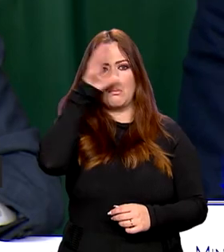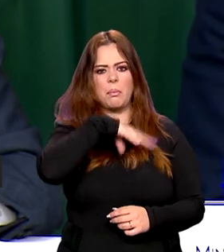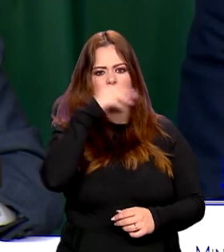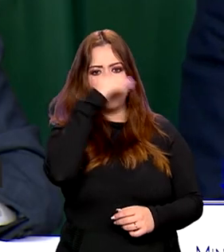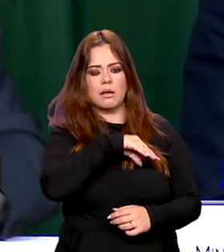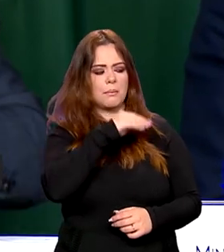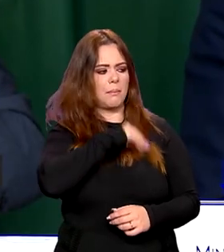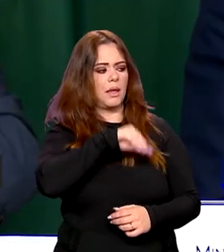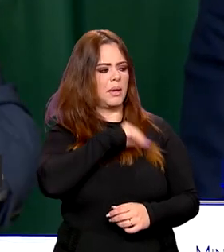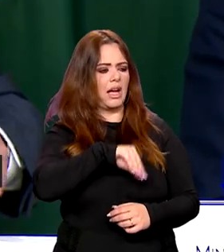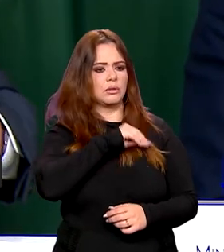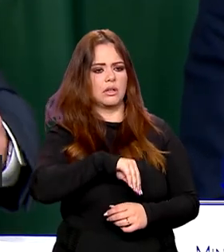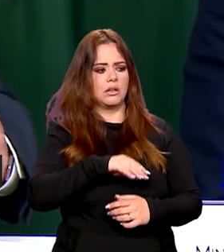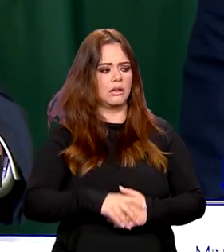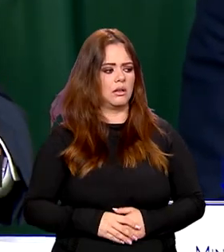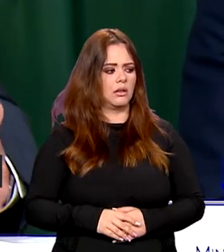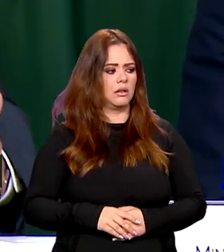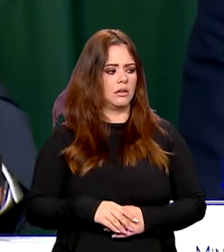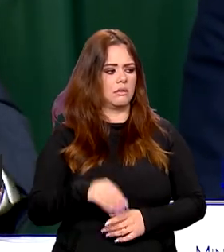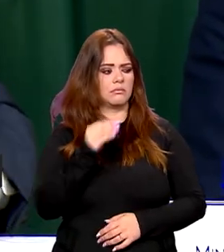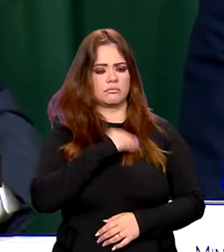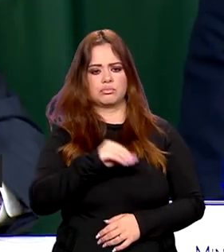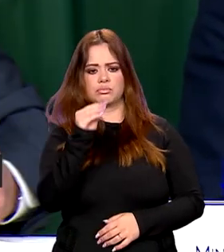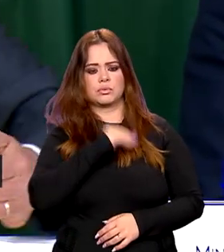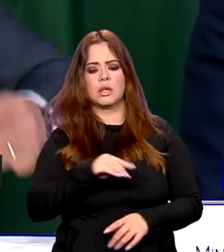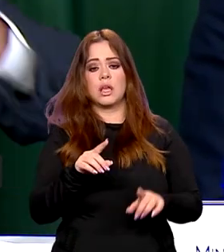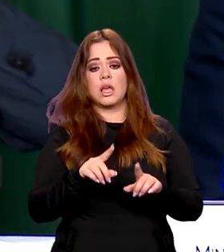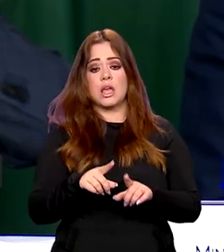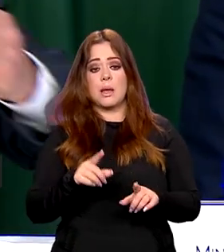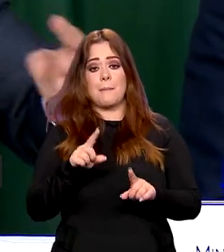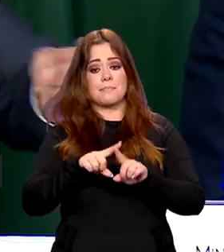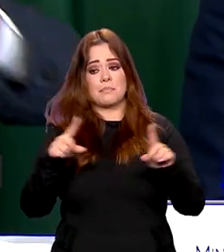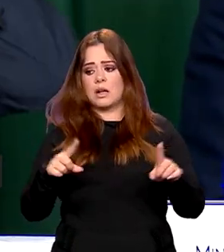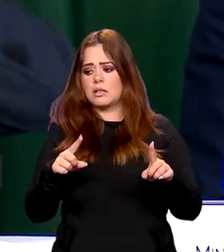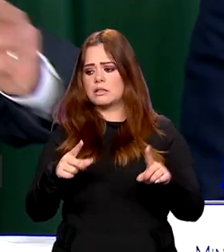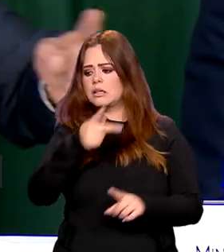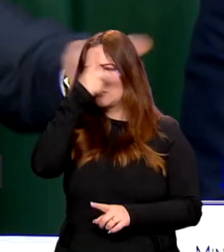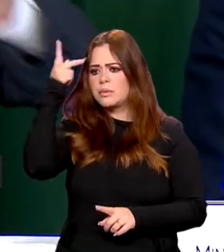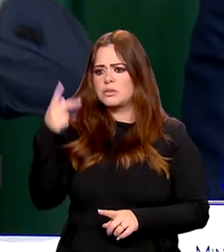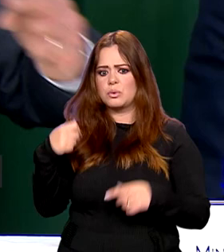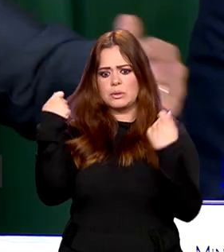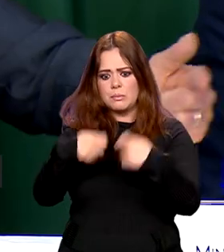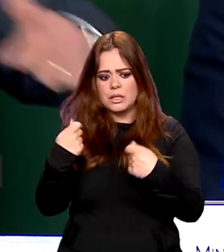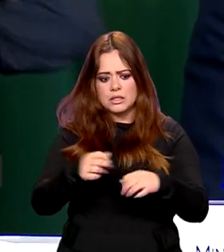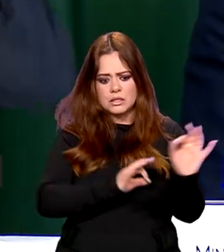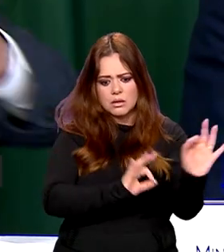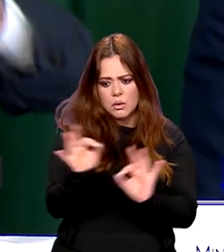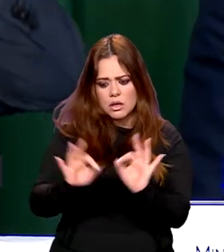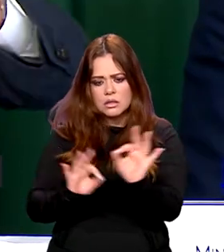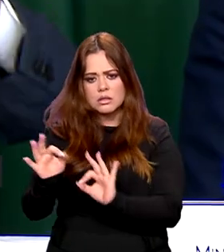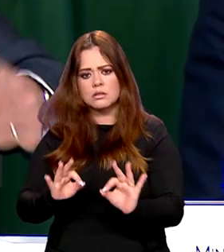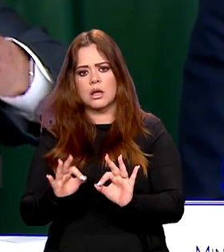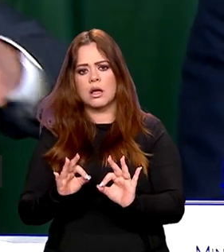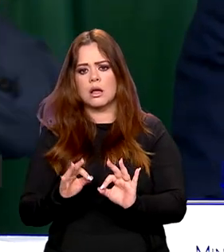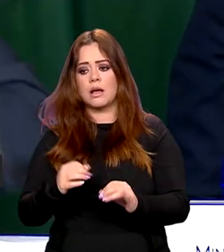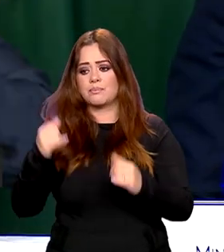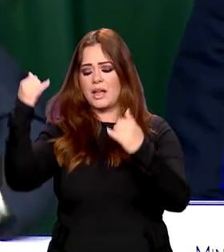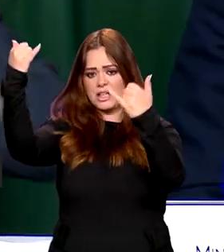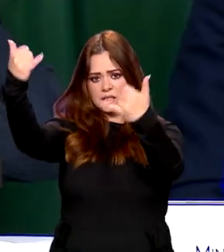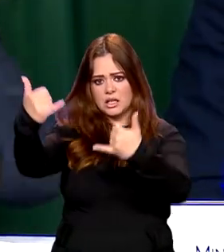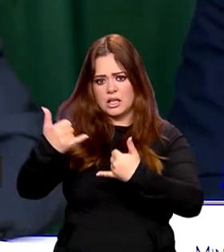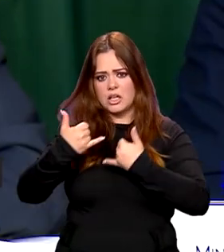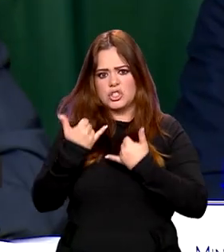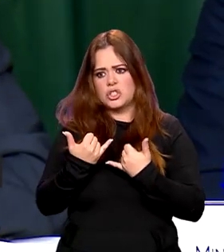muito. Esse país tem essa questão da transição energética que nenhum país do mundo tem sequer condições de